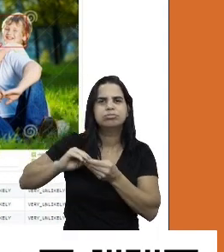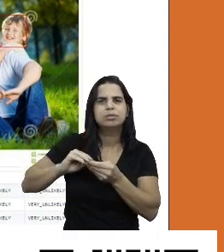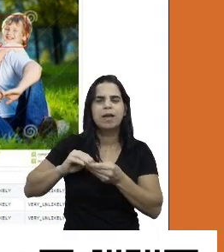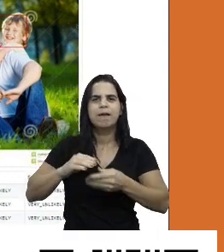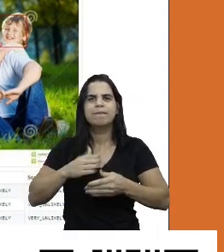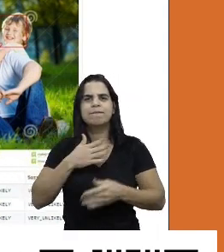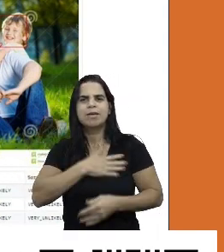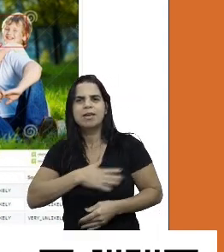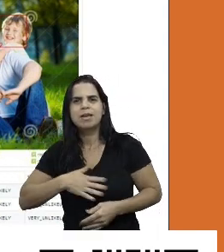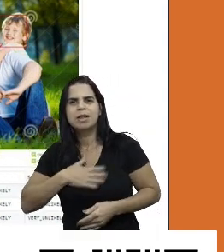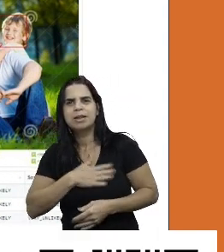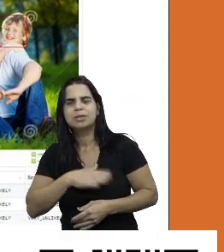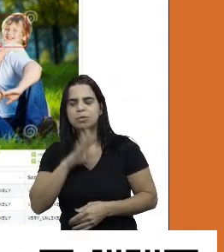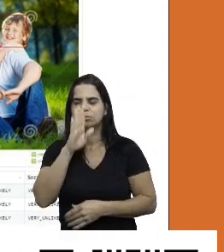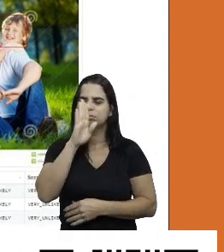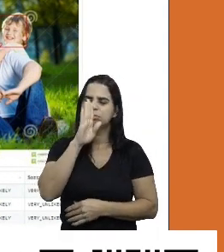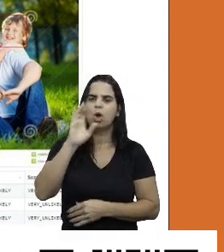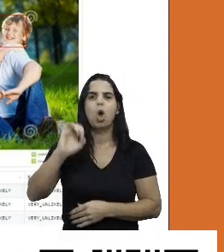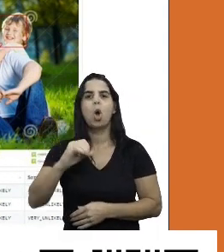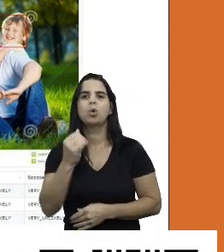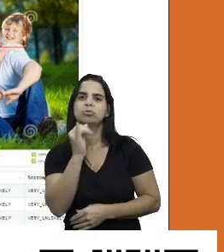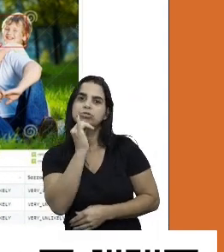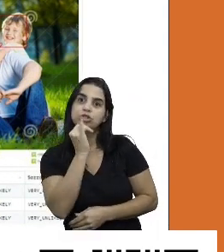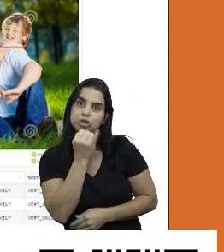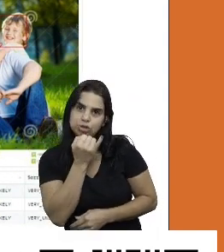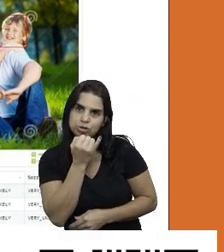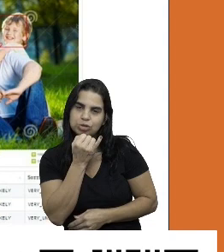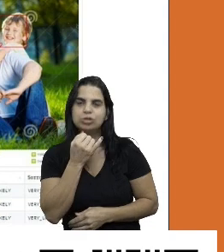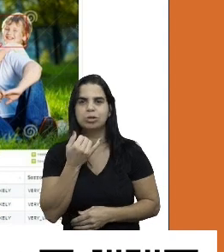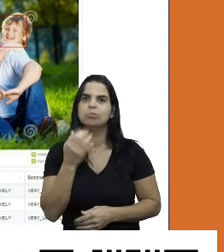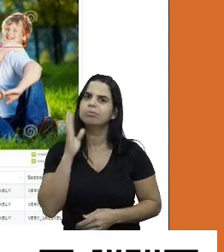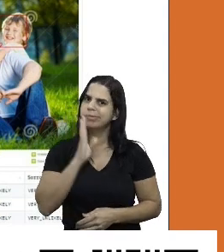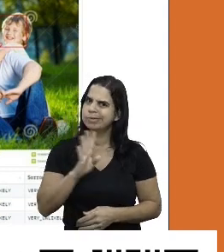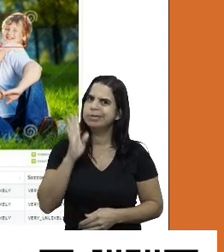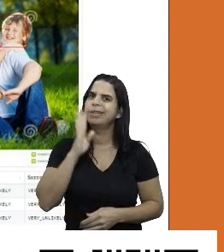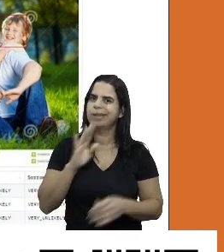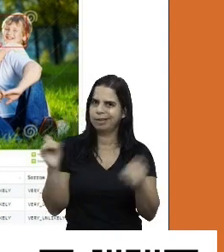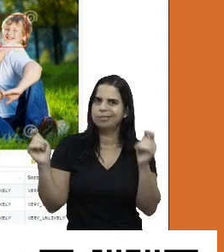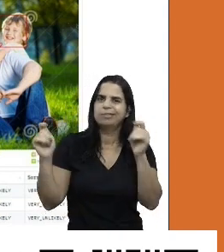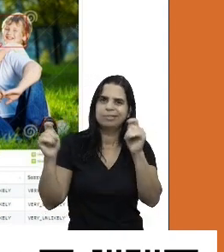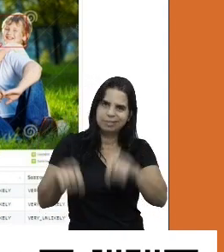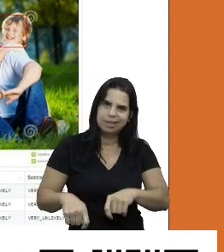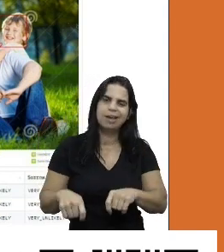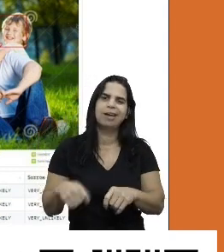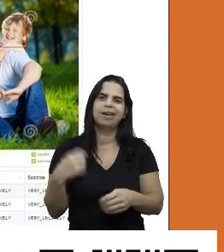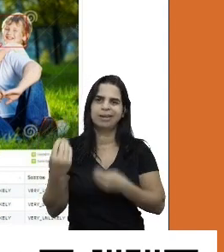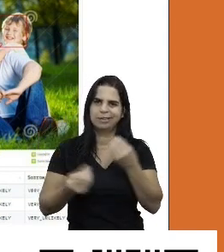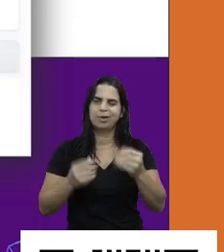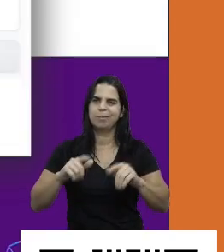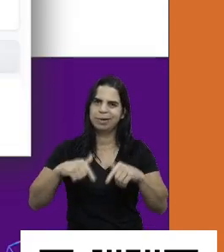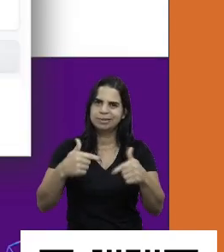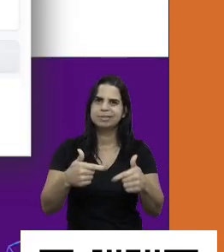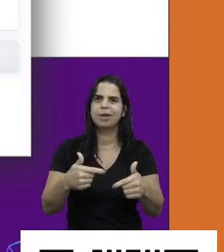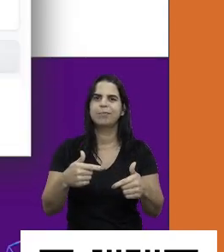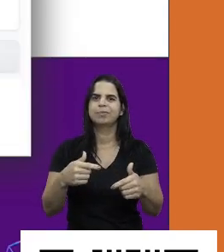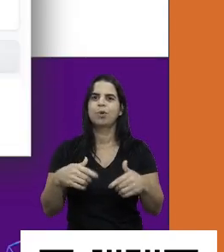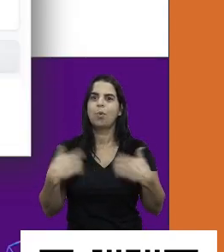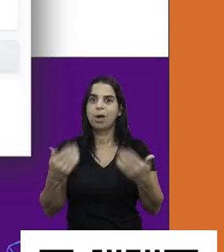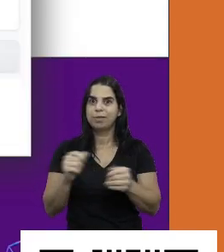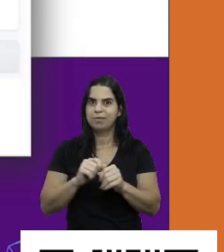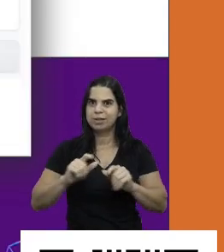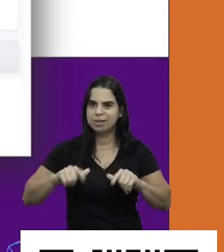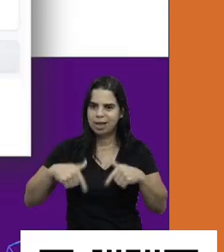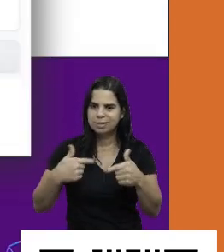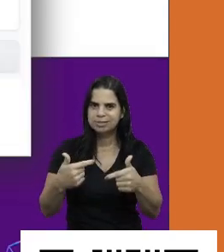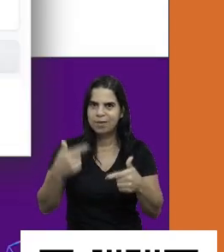tristes em cima de alguma coisa que é muito legal também funciona Mega bem para esse tipo de ação então quando eu faço ações físicas geralmente é muito